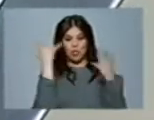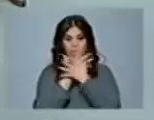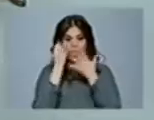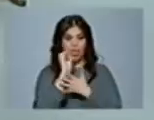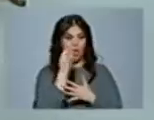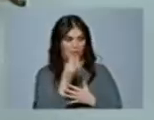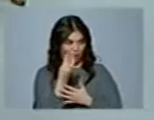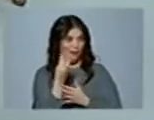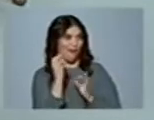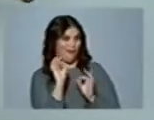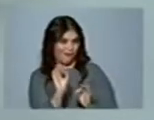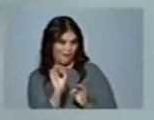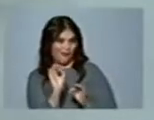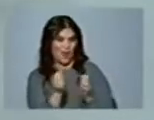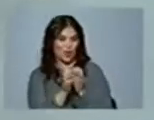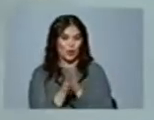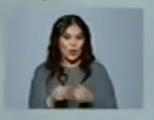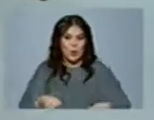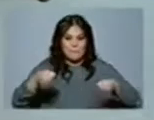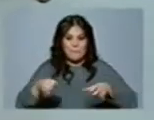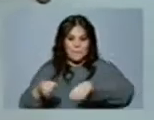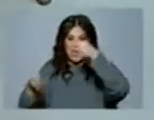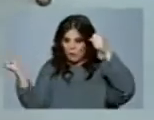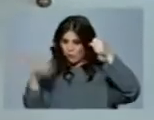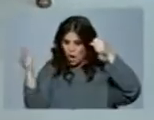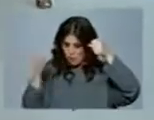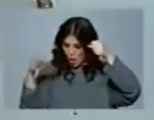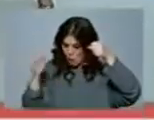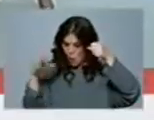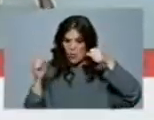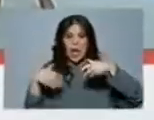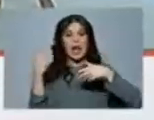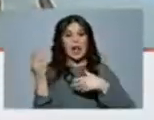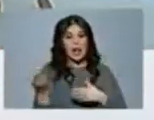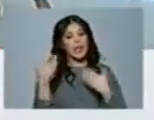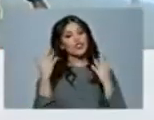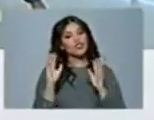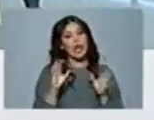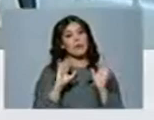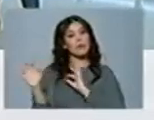tudo para dentro da panela. E então aqui... Pronto, aqui já temos um caldo.